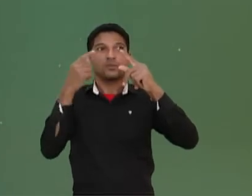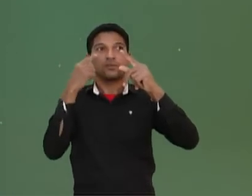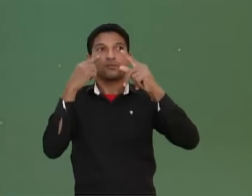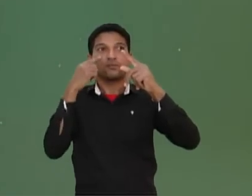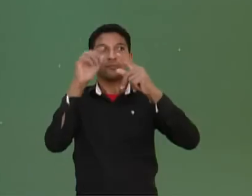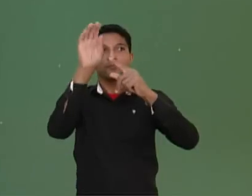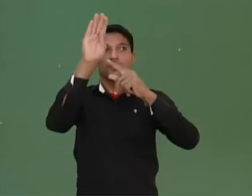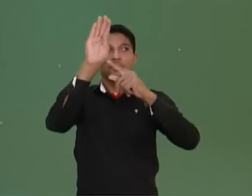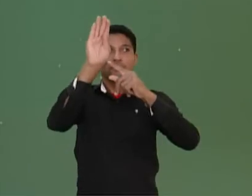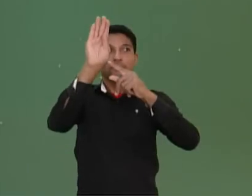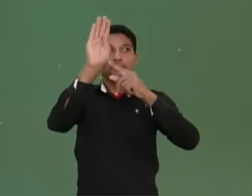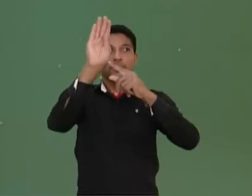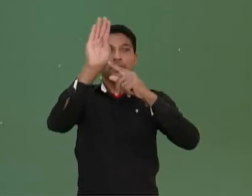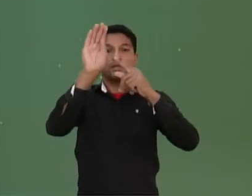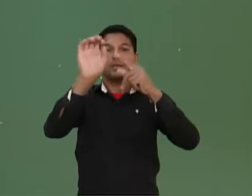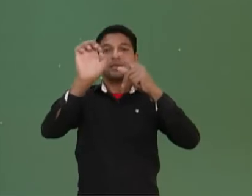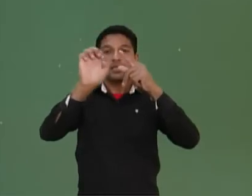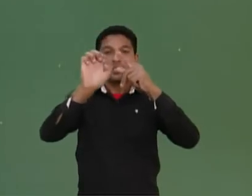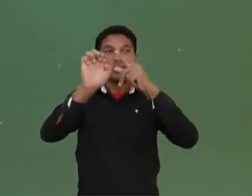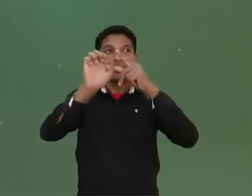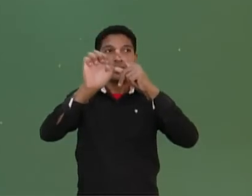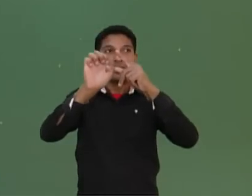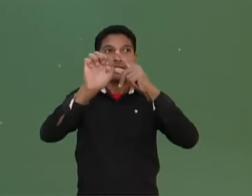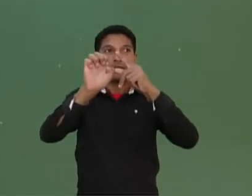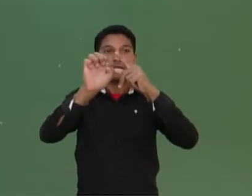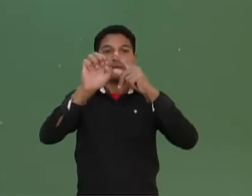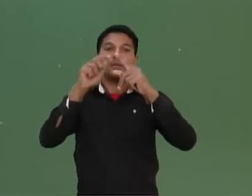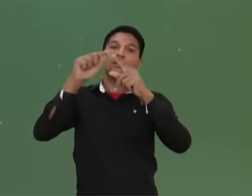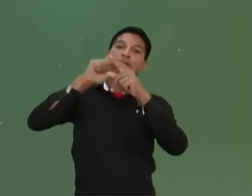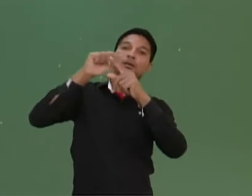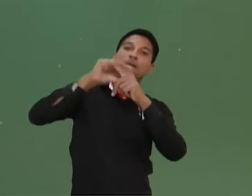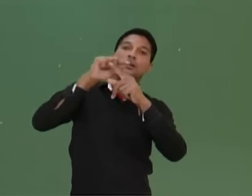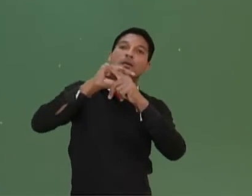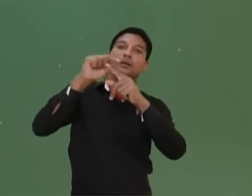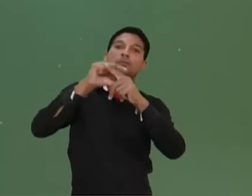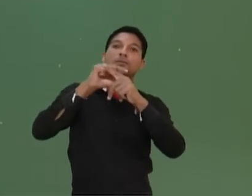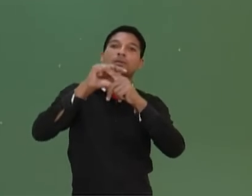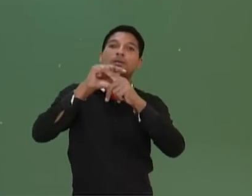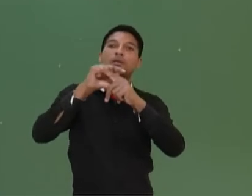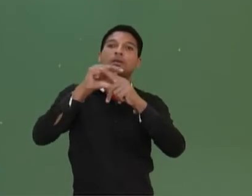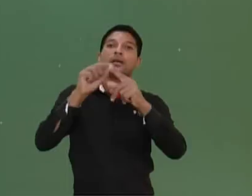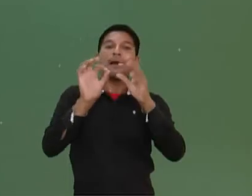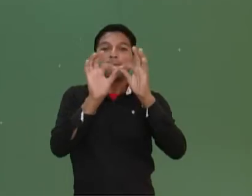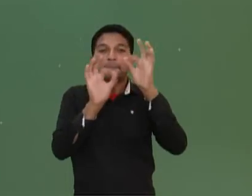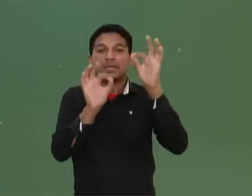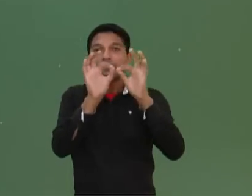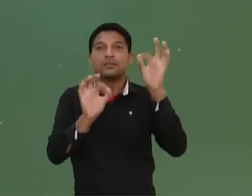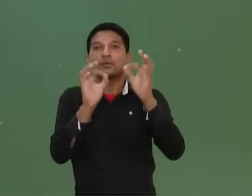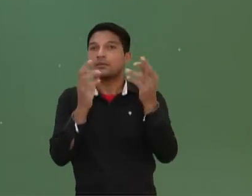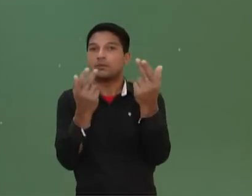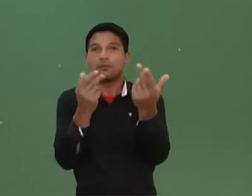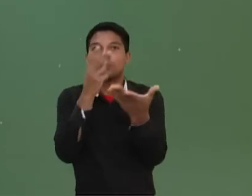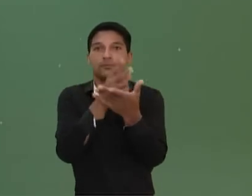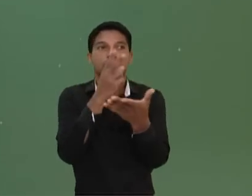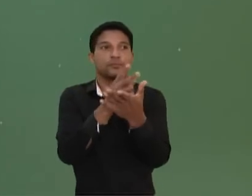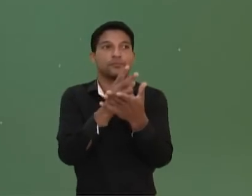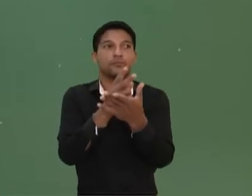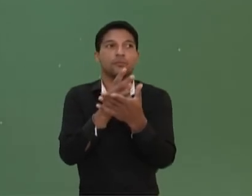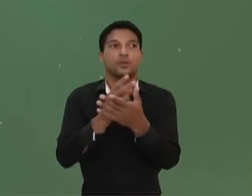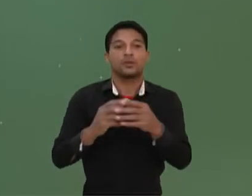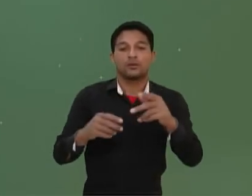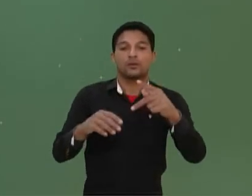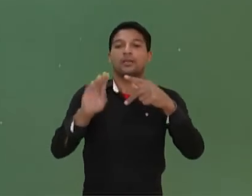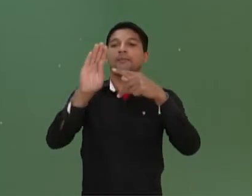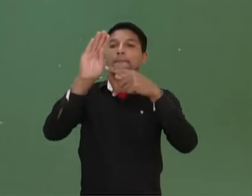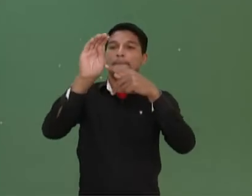No caso, esse BE ele pertence para os dois triângulos, então a medida é a mesma, certo? Não tem como o BE